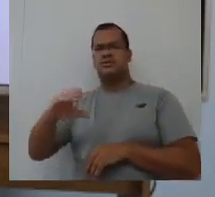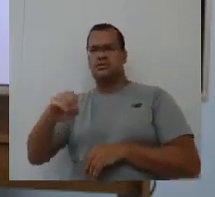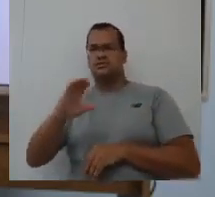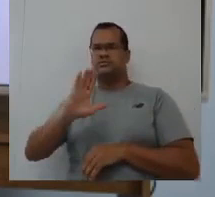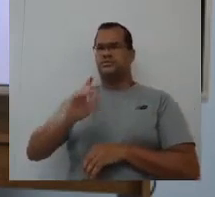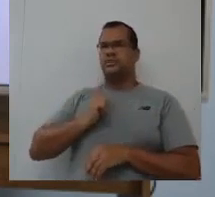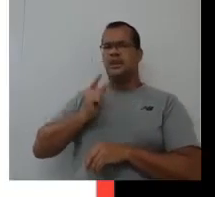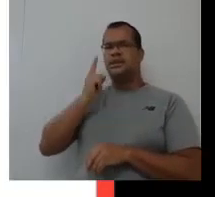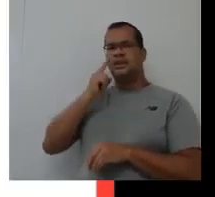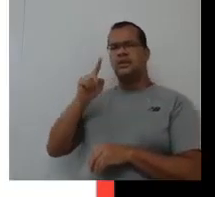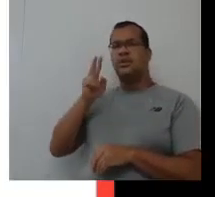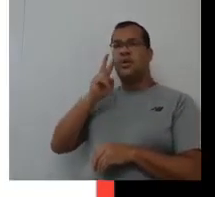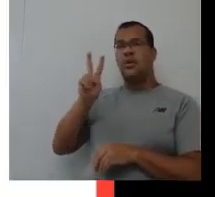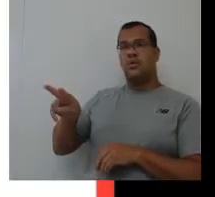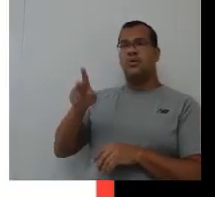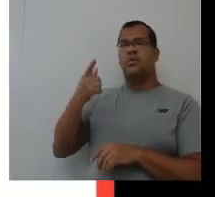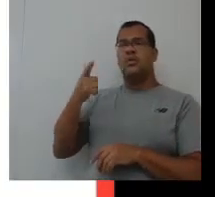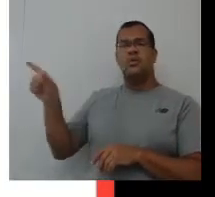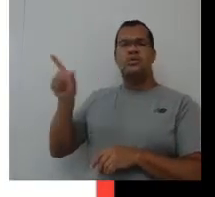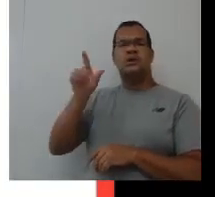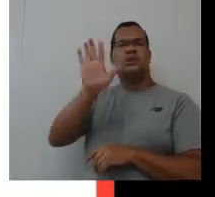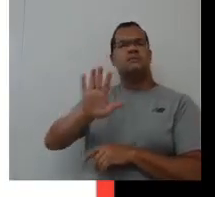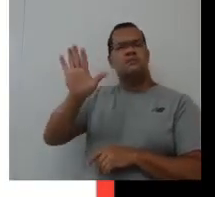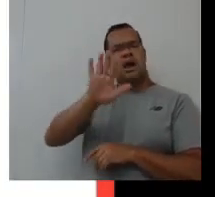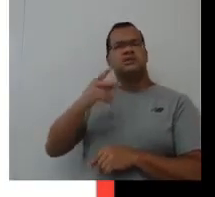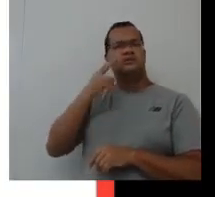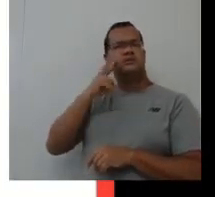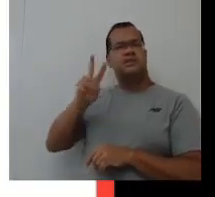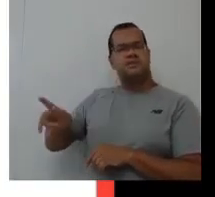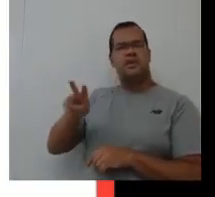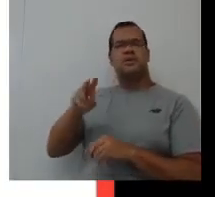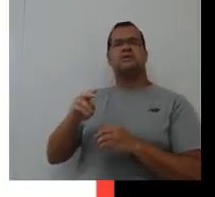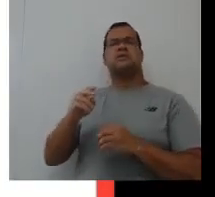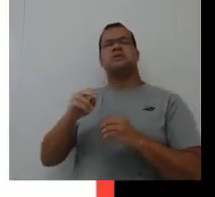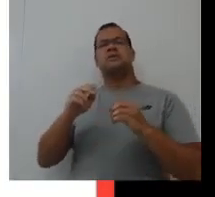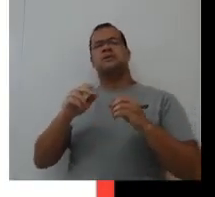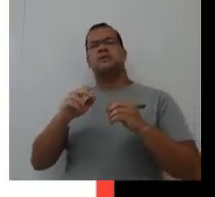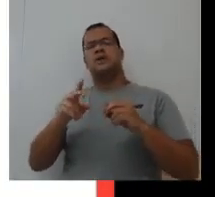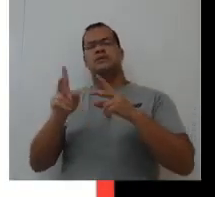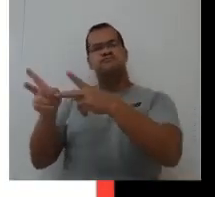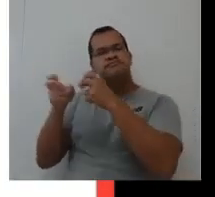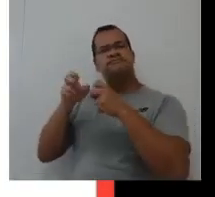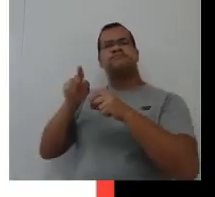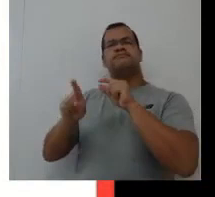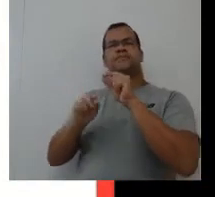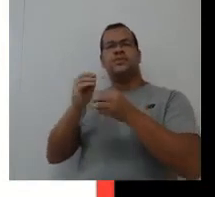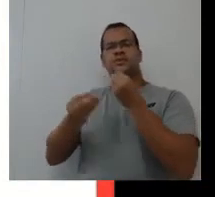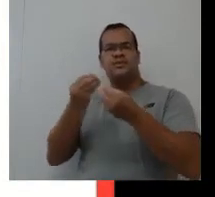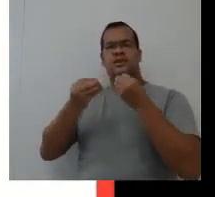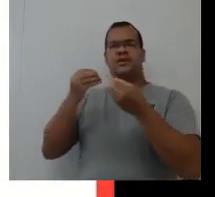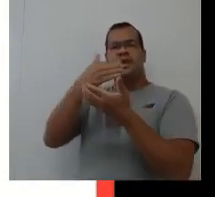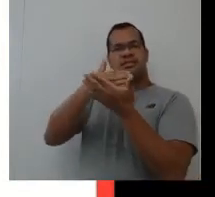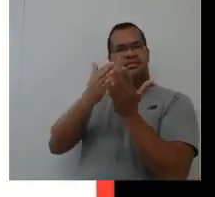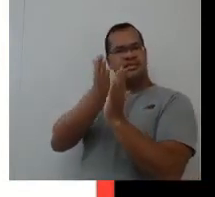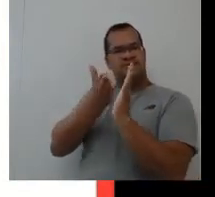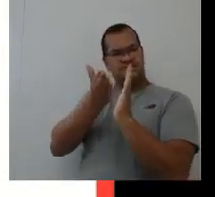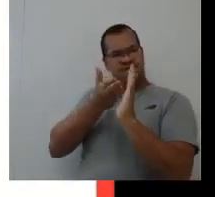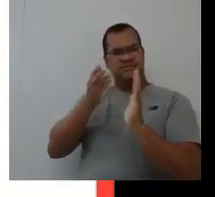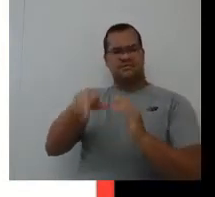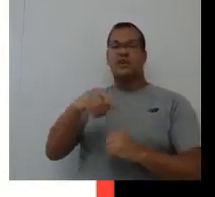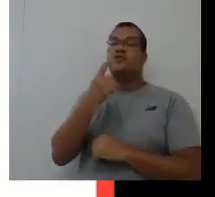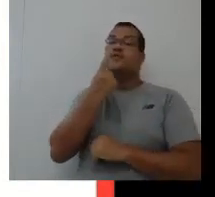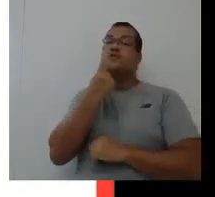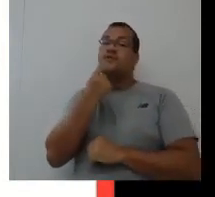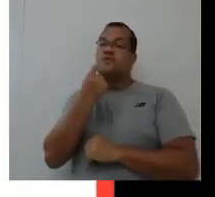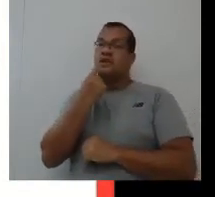tem uma imagem, também outra imagem legal que vocês podem observar, que é a forma de divisão. Essas áreas